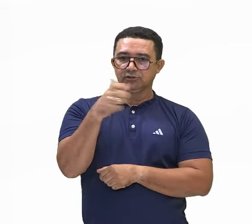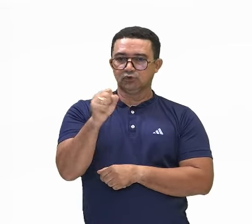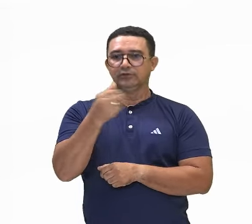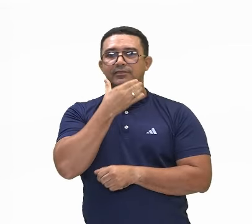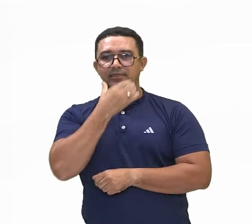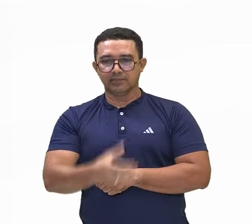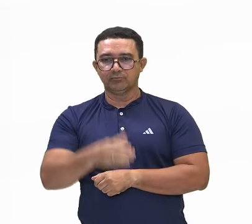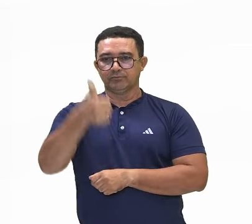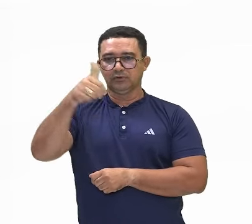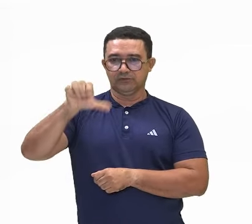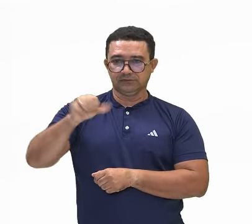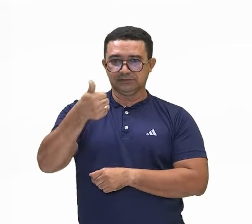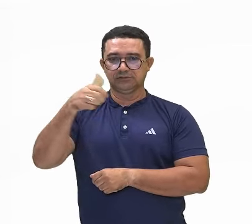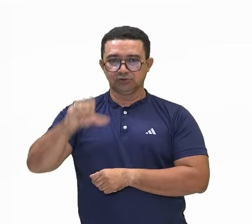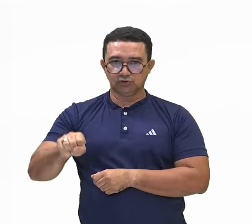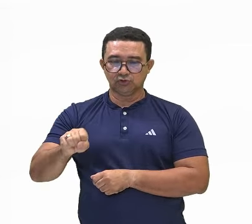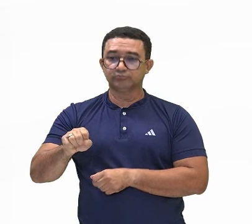dezembro de